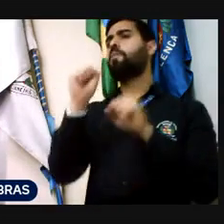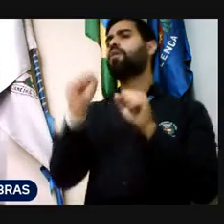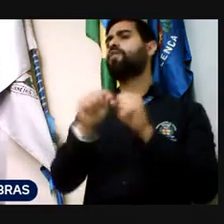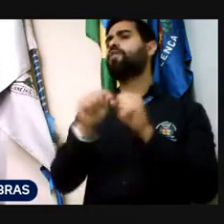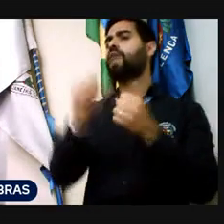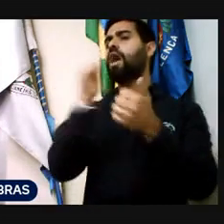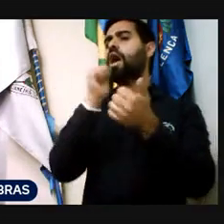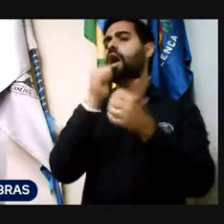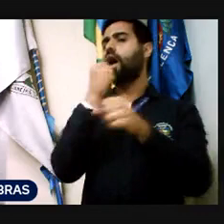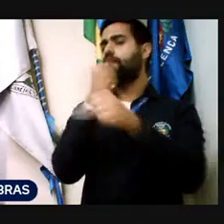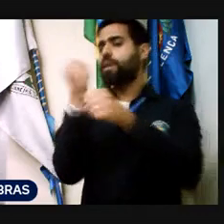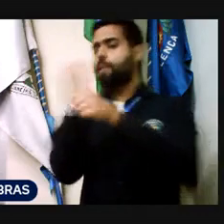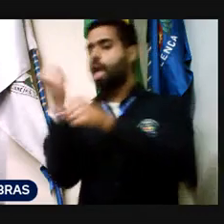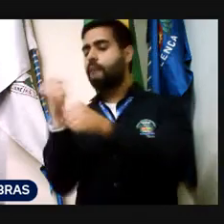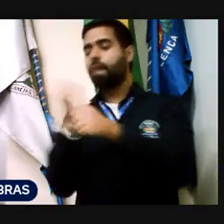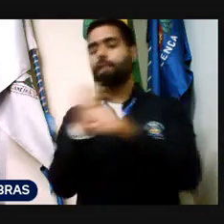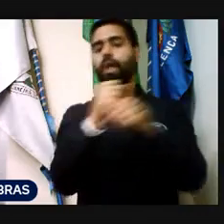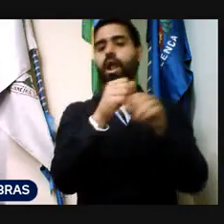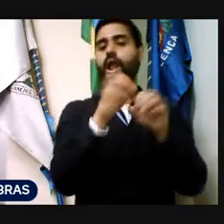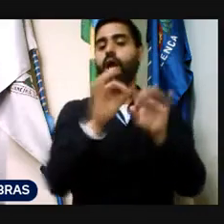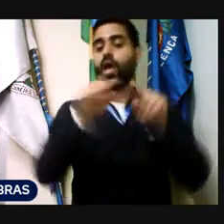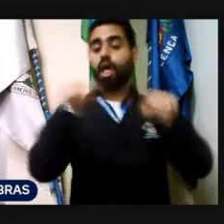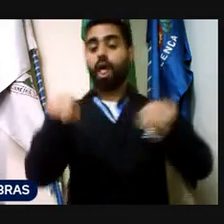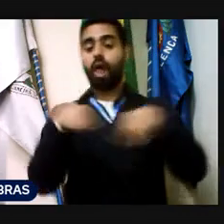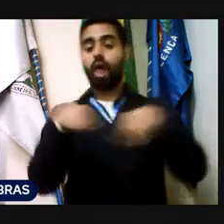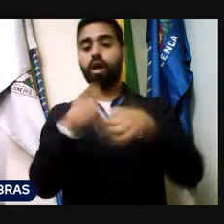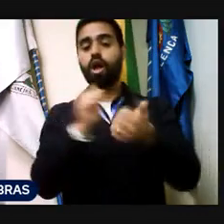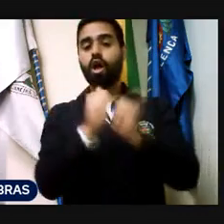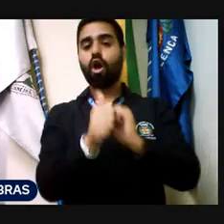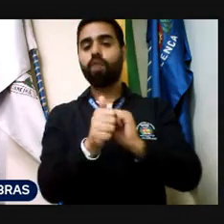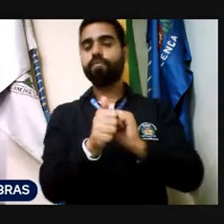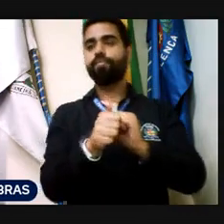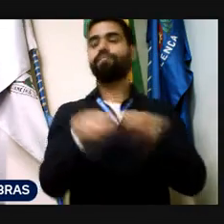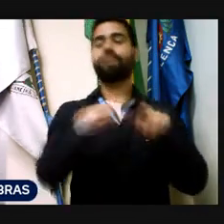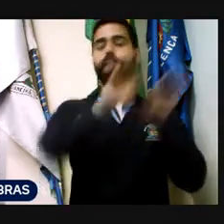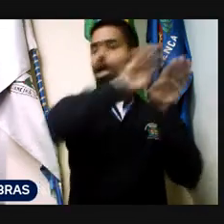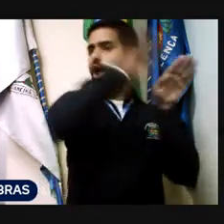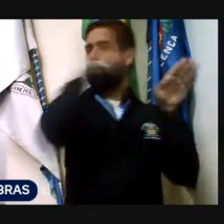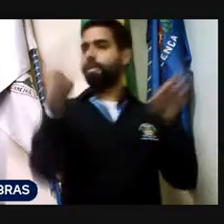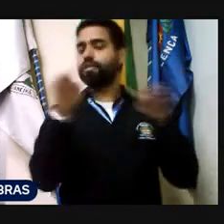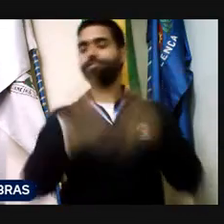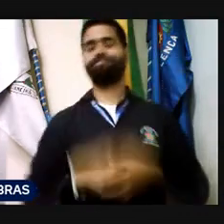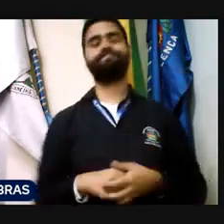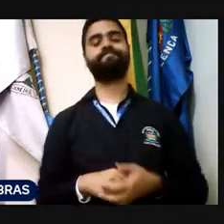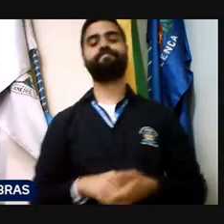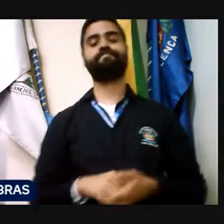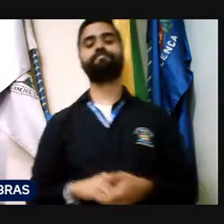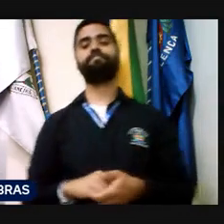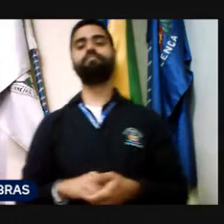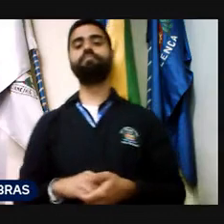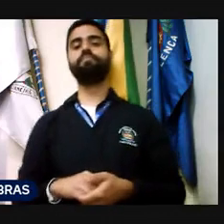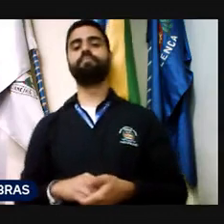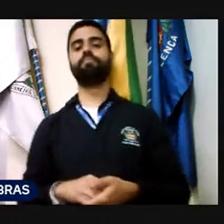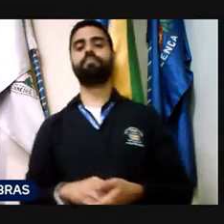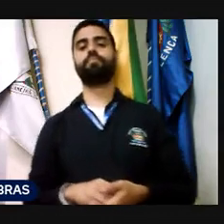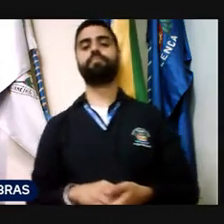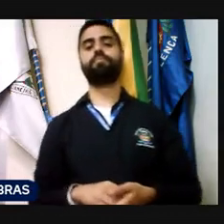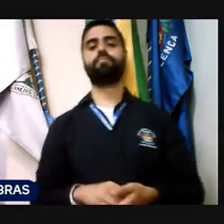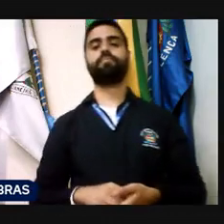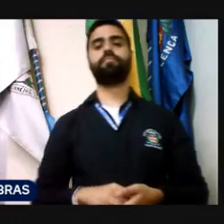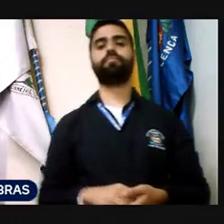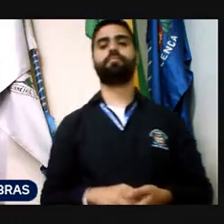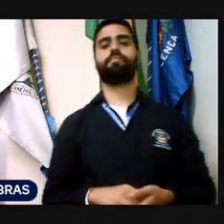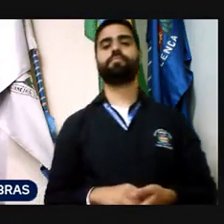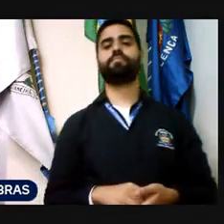reforma dessa importante quadra e a cobertura para essa comunidade. Sala das sessões, 3 de agosto de 2021,